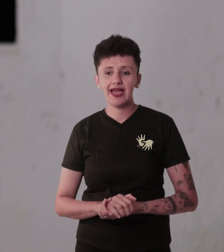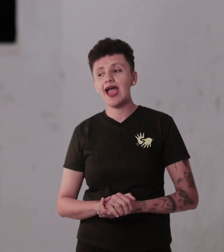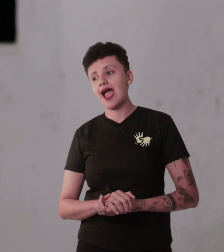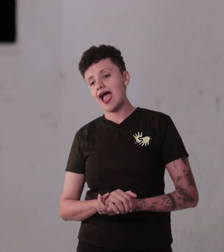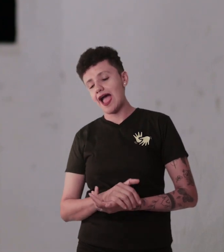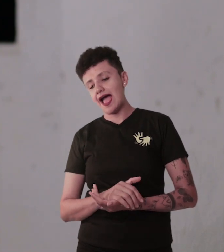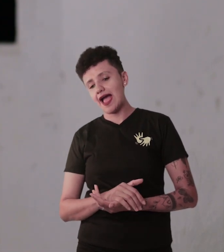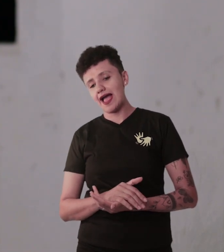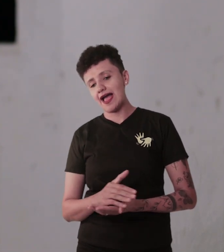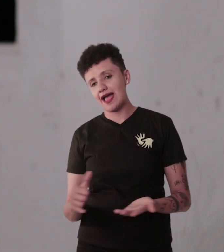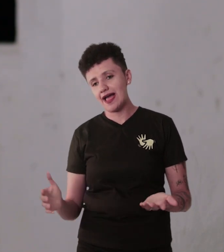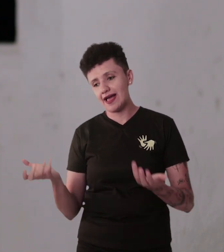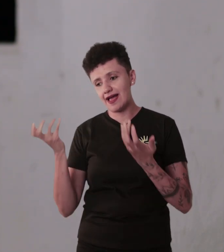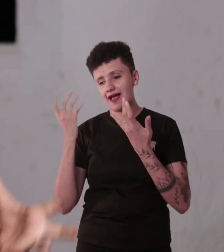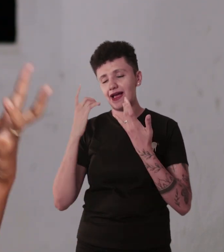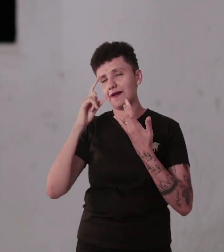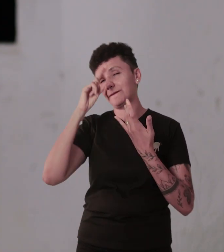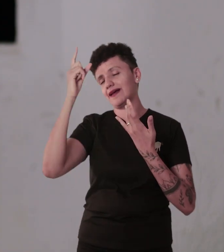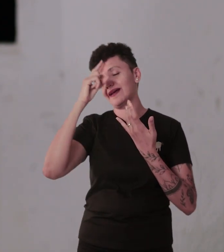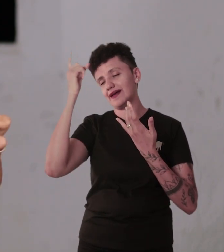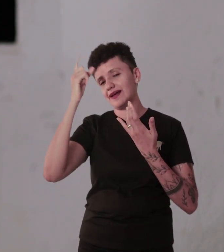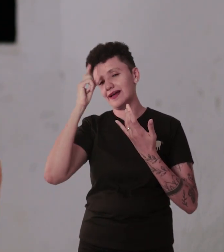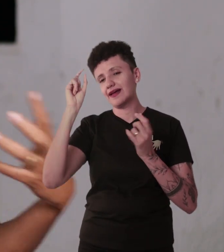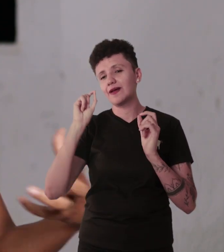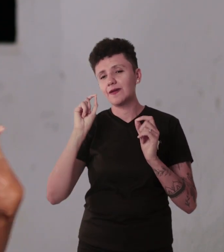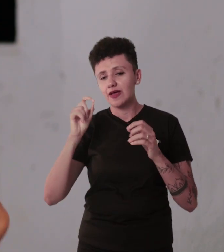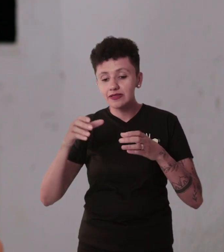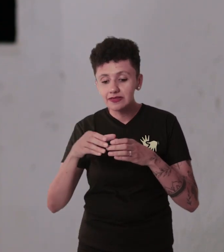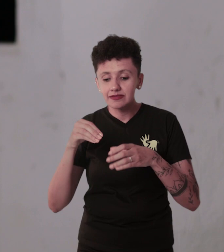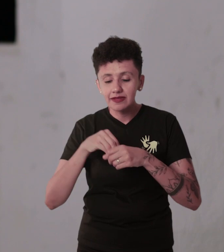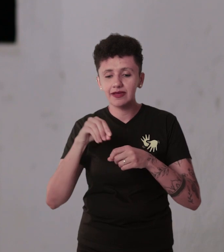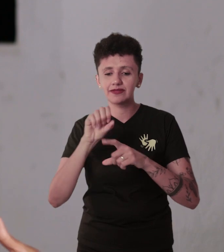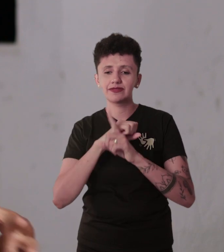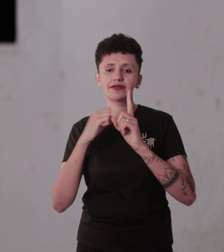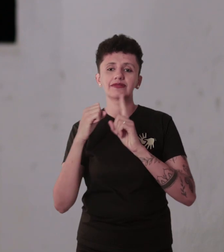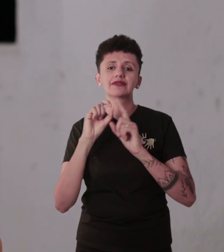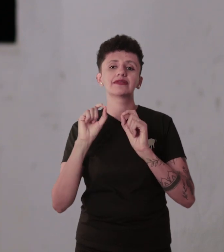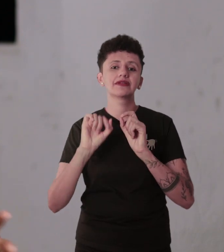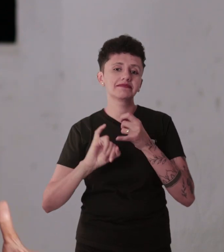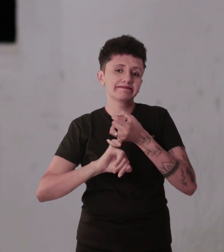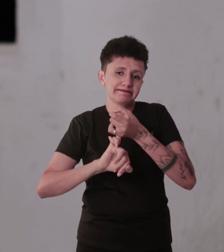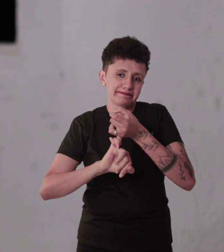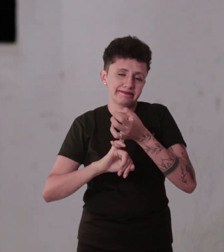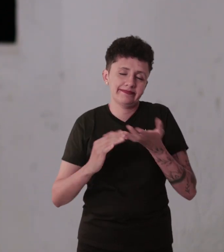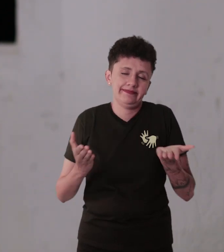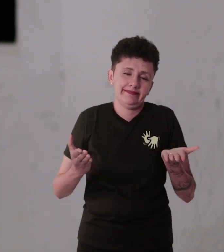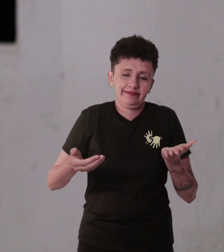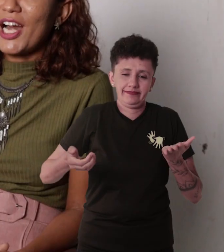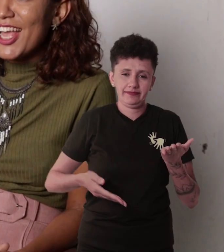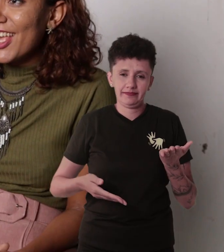Foi. A gente pensa que é uma história, mas não é. Eles criavam isso para, dentro daquela sociedade, eles sobreviveram, que é sem vergonha